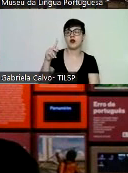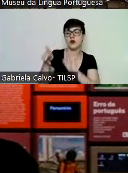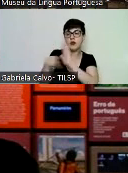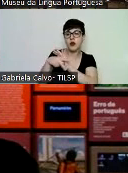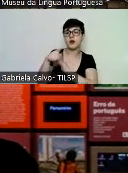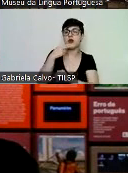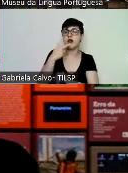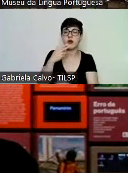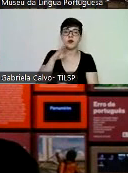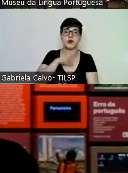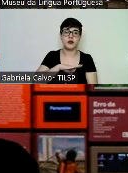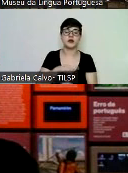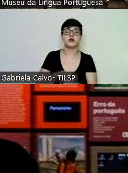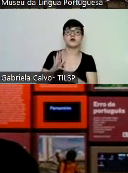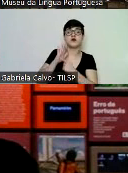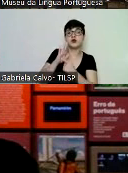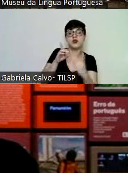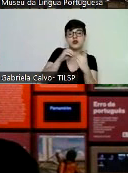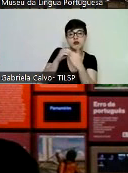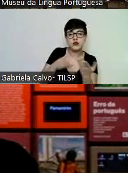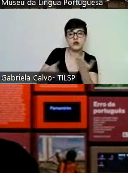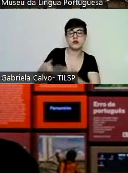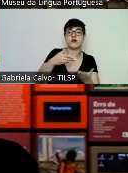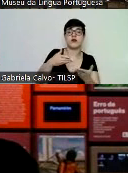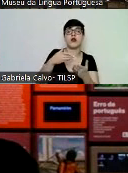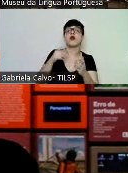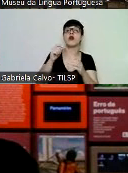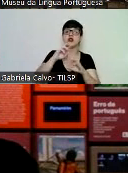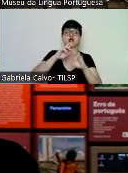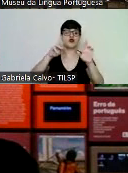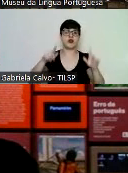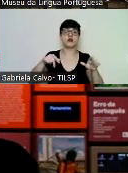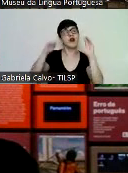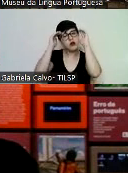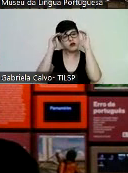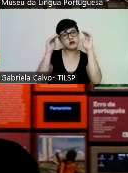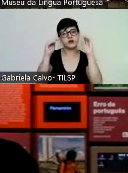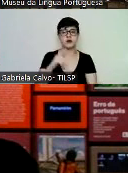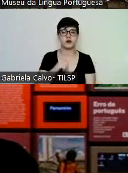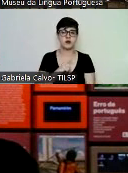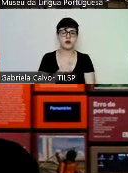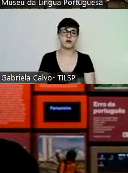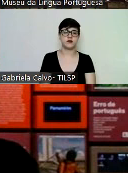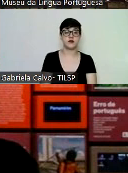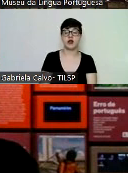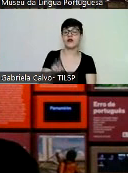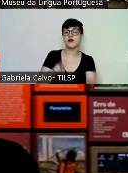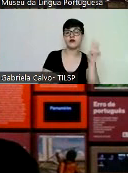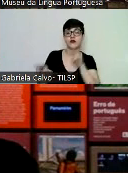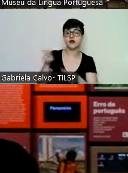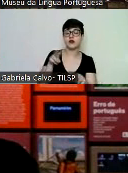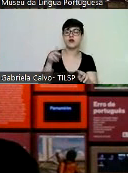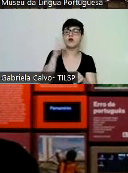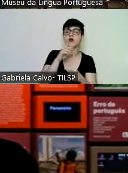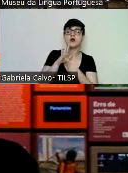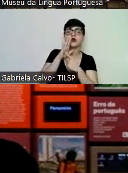plural indicador constitutivo do respeito a diferença né aí depois na visão articulação dos usos da